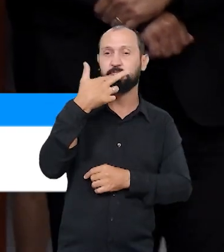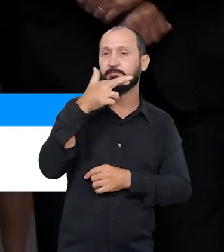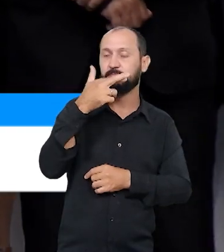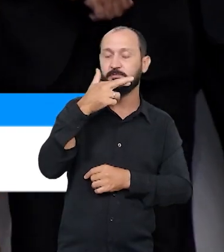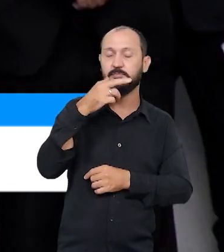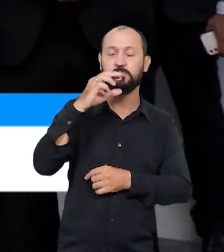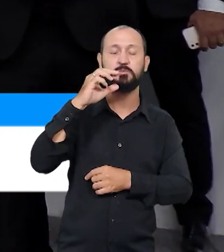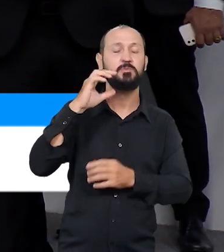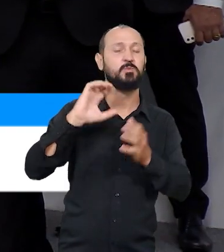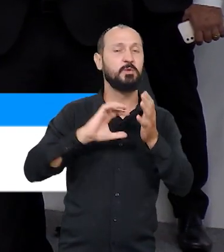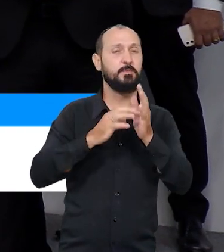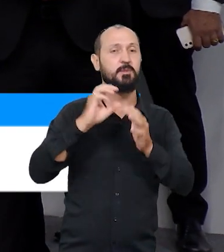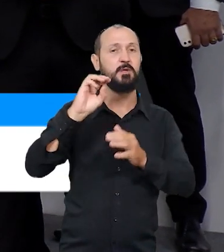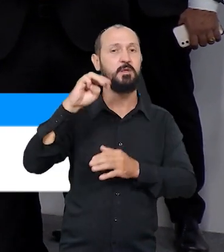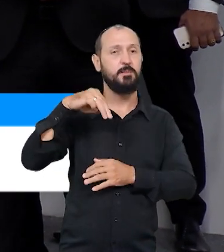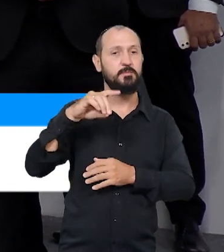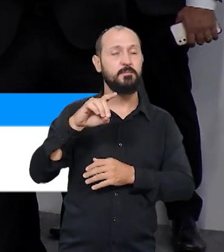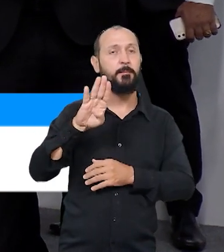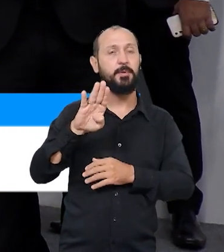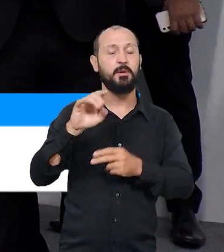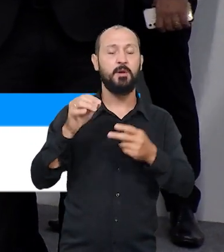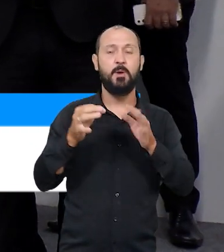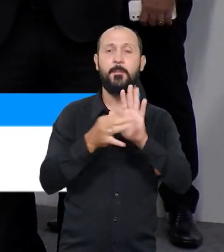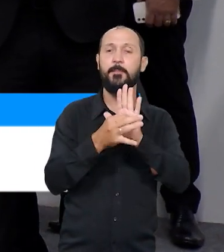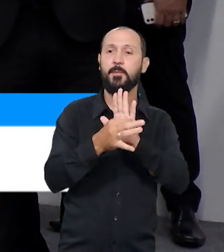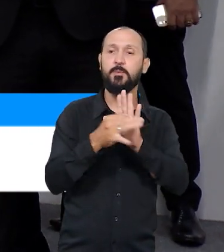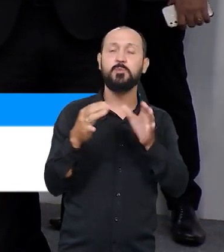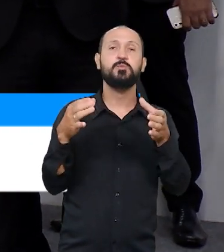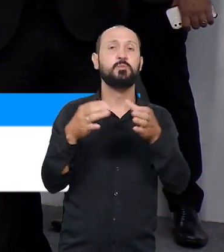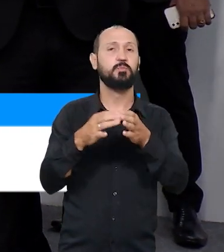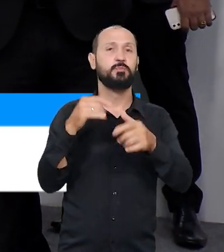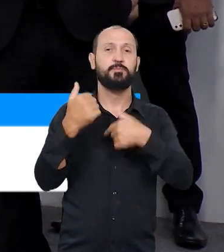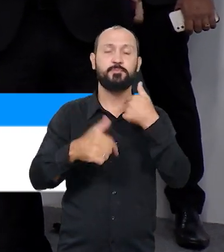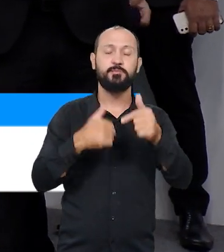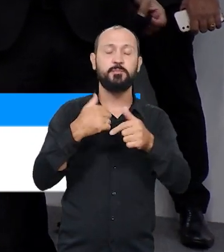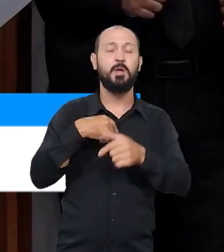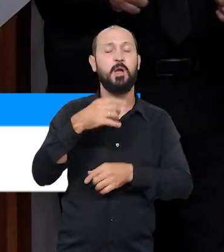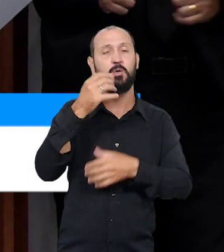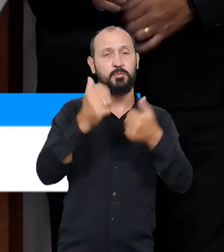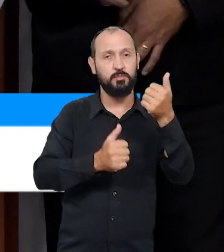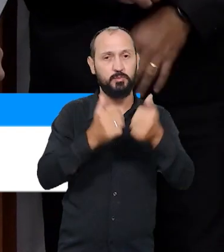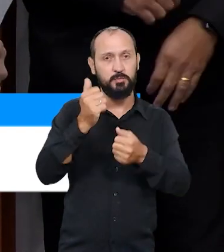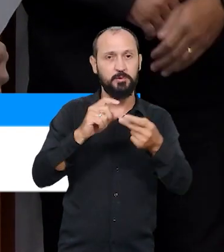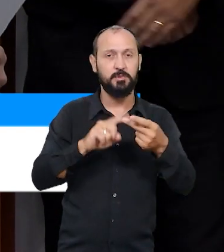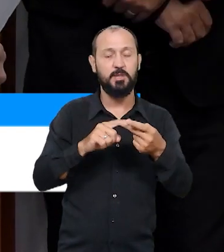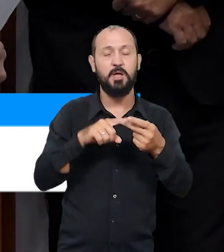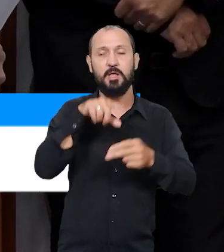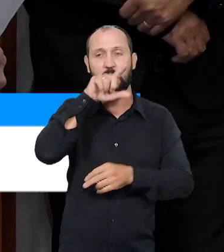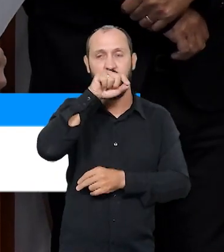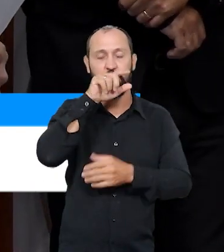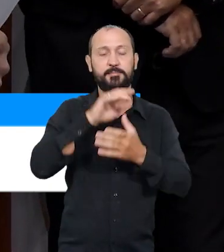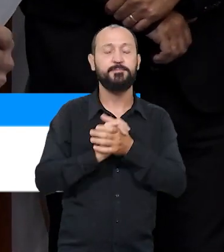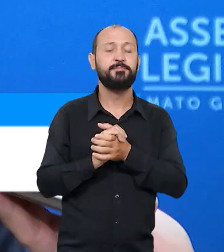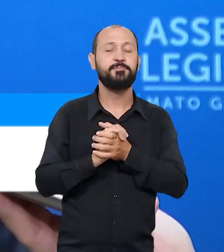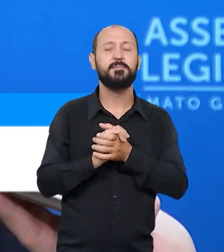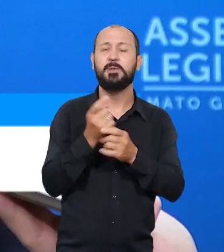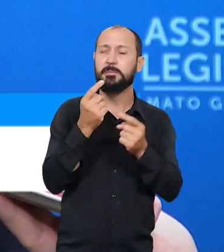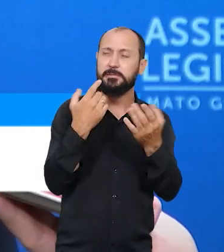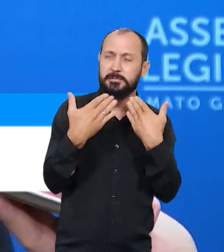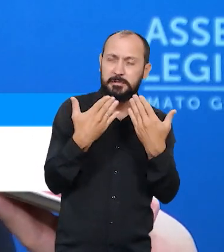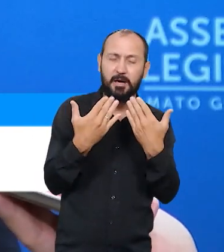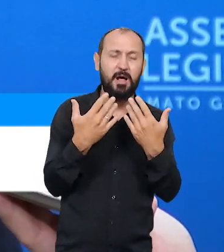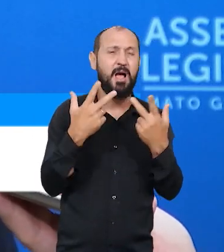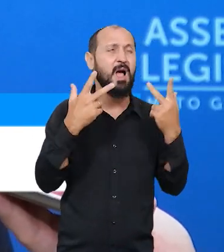o Deputado Renato câmara do MDB apresentou duas propostas de criação de frentes parlamentares a do leite e da Avicultura